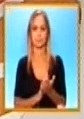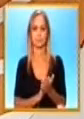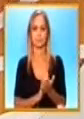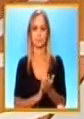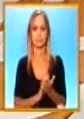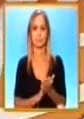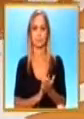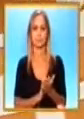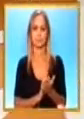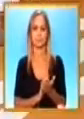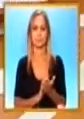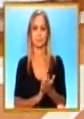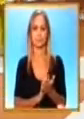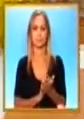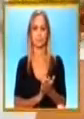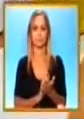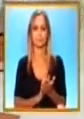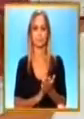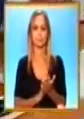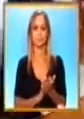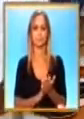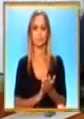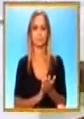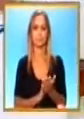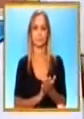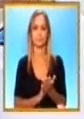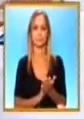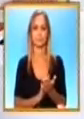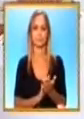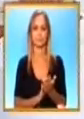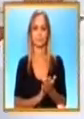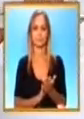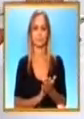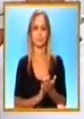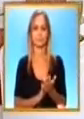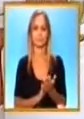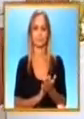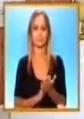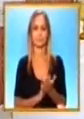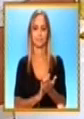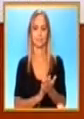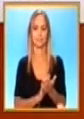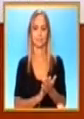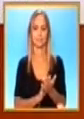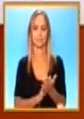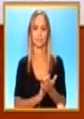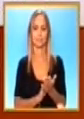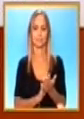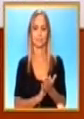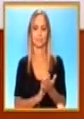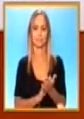Oh, olha a Nessie! Olha a Nessie! Mas a dar olha a Nessie!